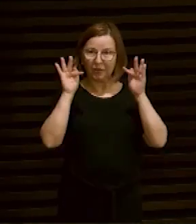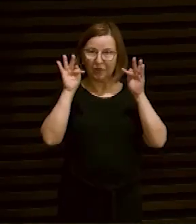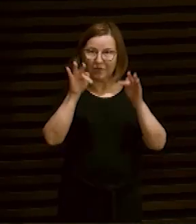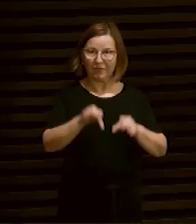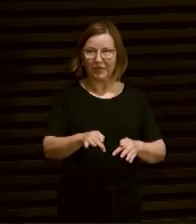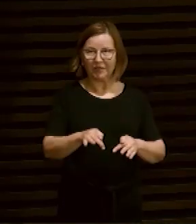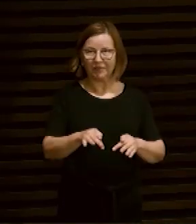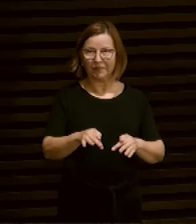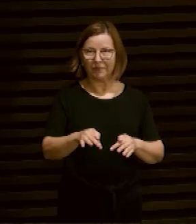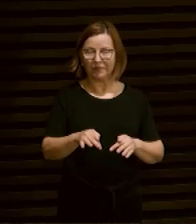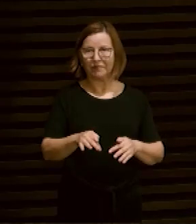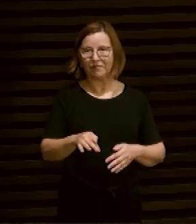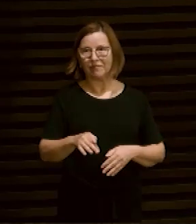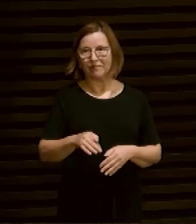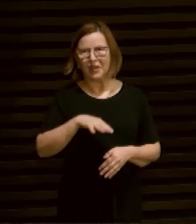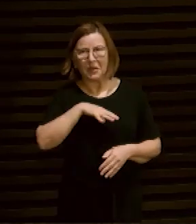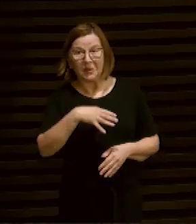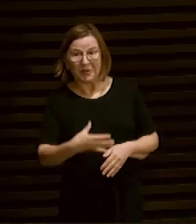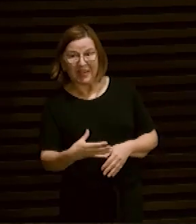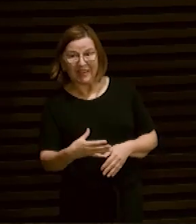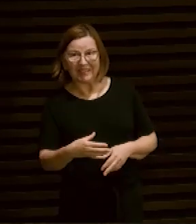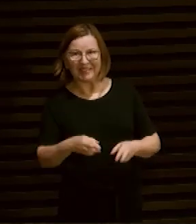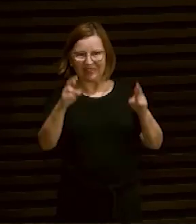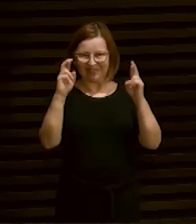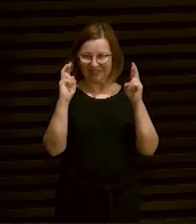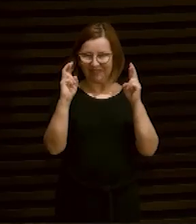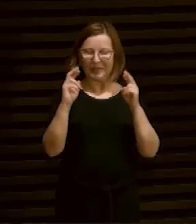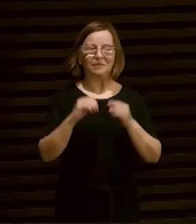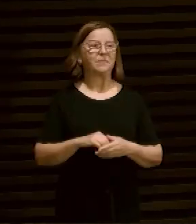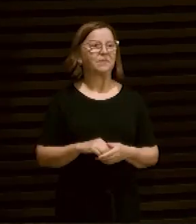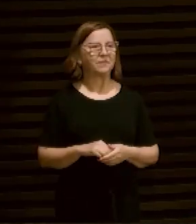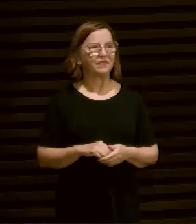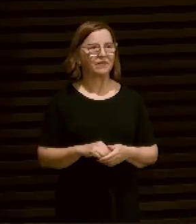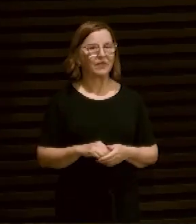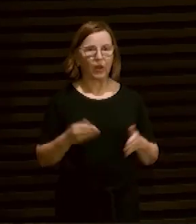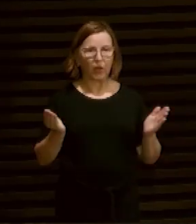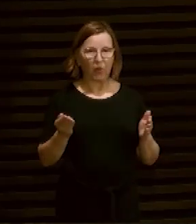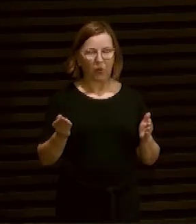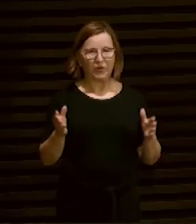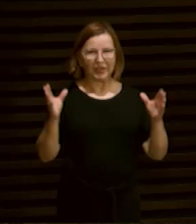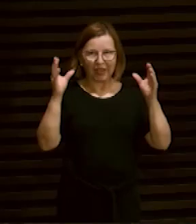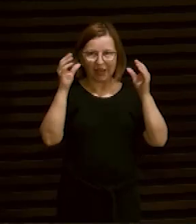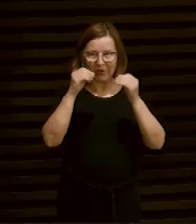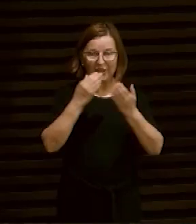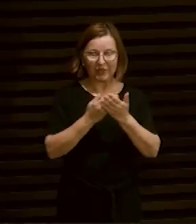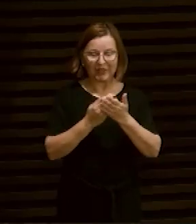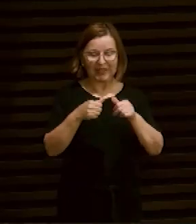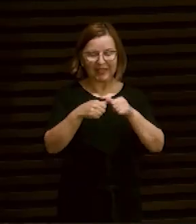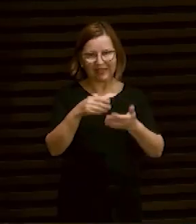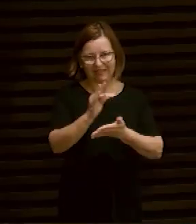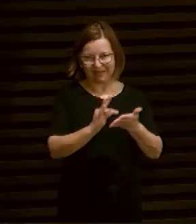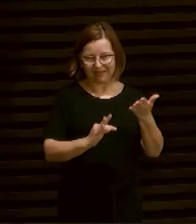ousadia e a exultação da esperança. Hoje à noite nós vamos ficar até aqui, mas eu vou ler o resto do